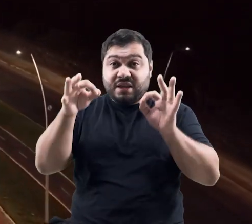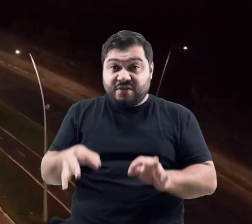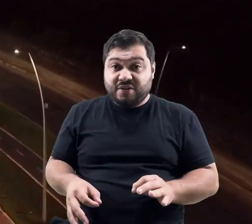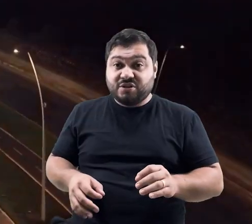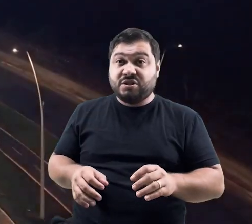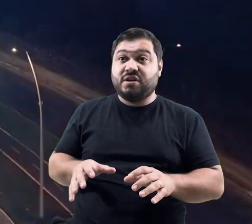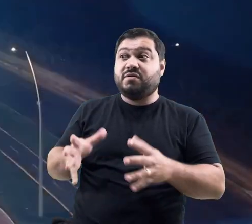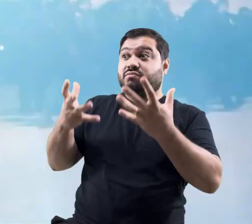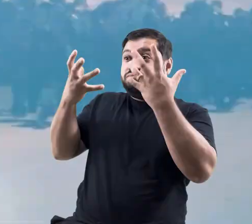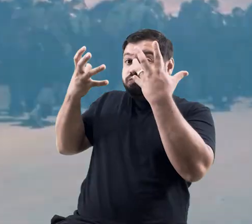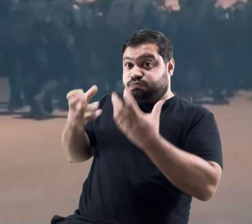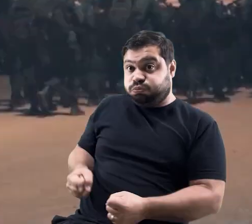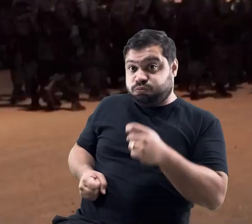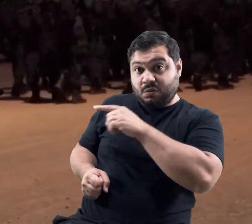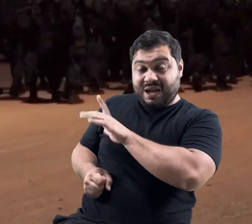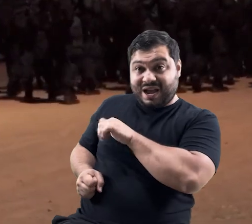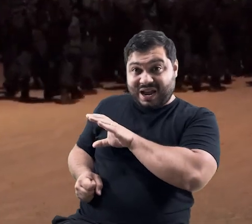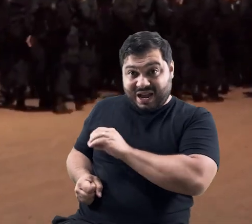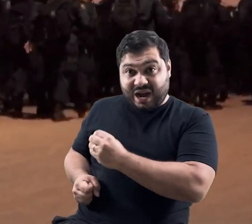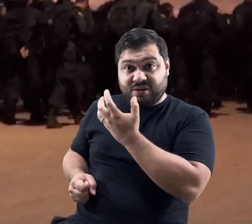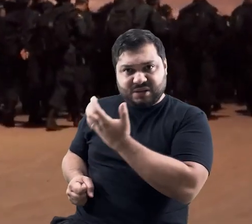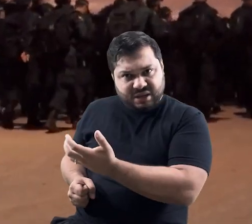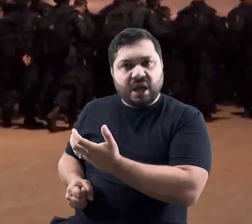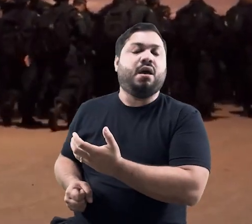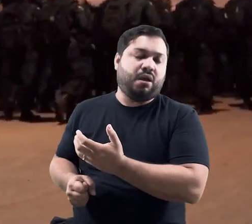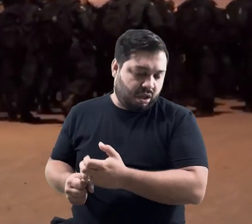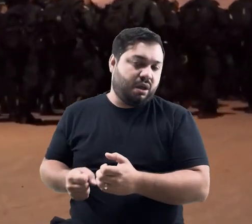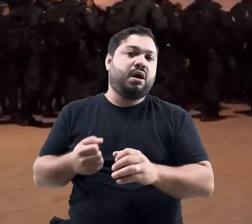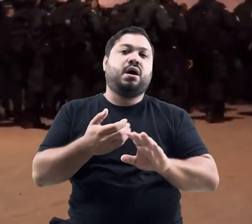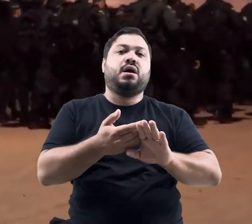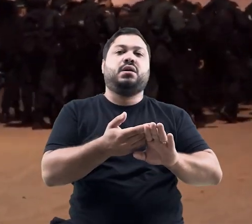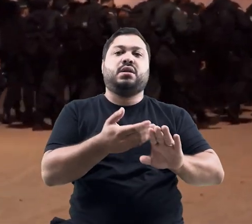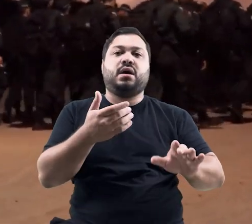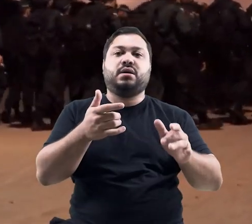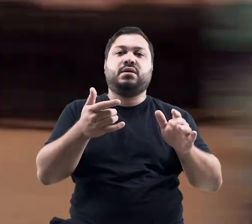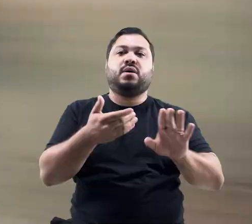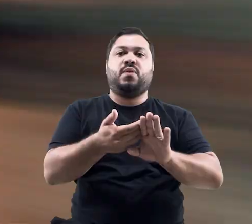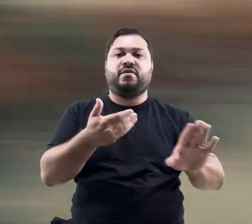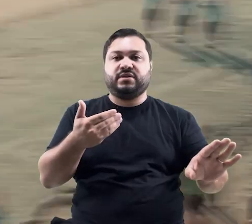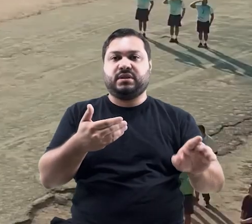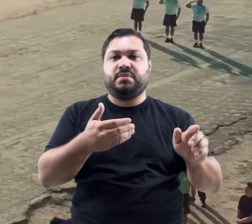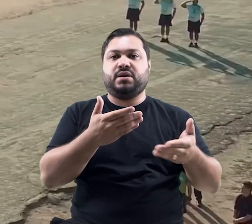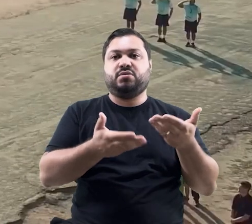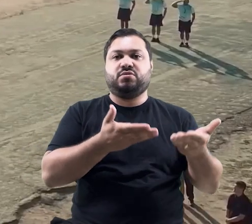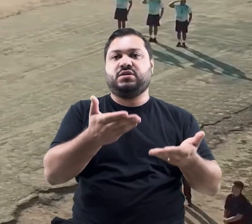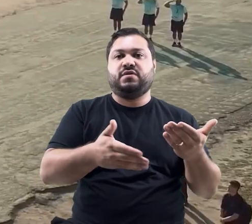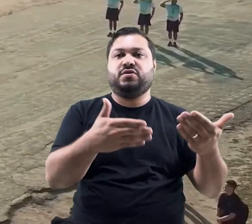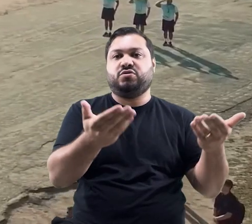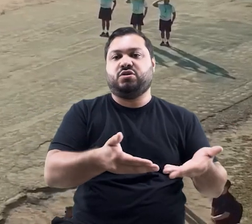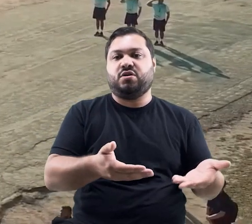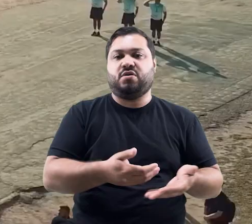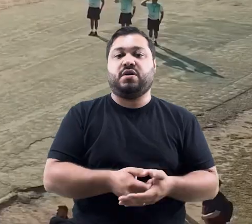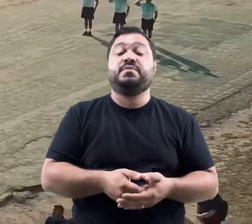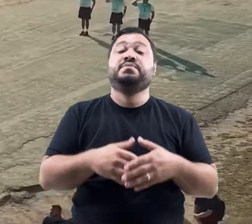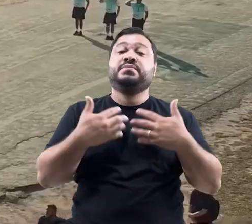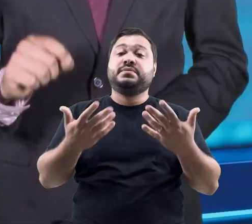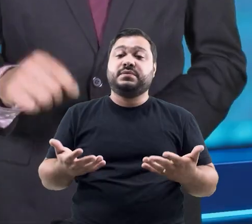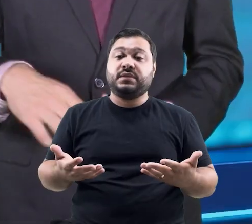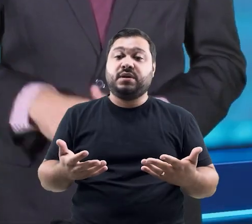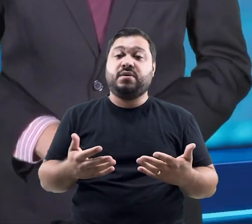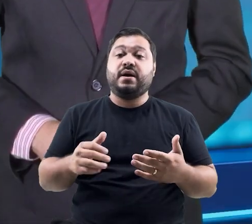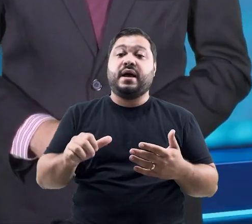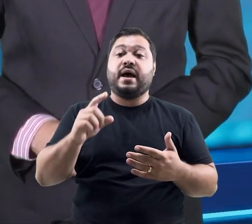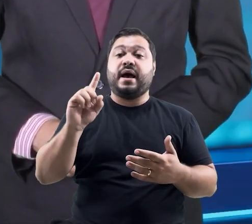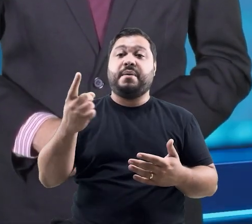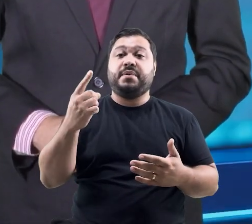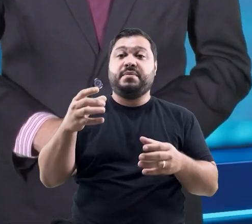a efetiva investidura do militar no cargo pretendido é que se dá seu licenciamento do serviço ativo.